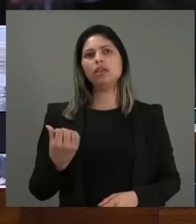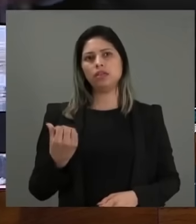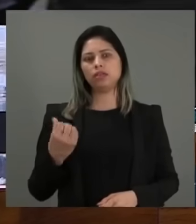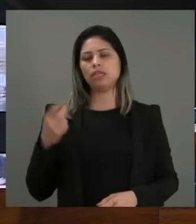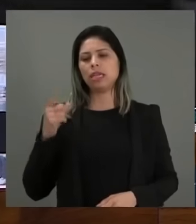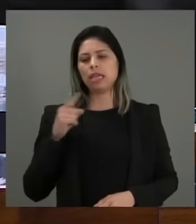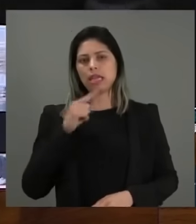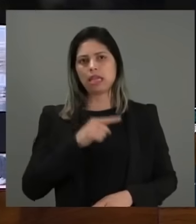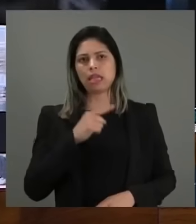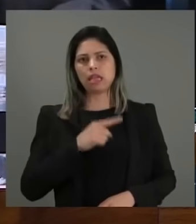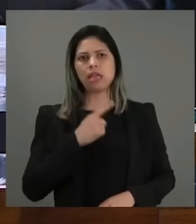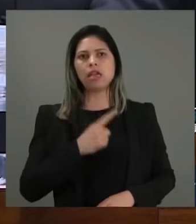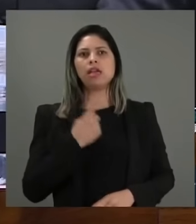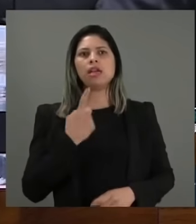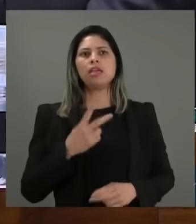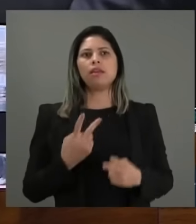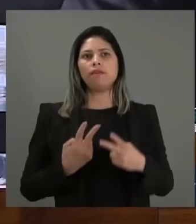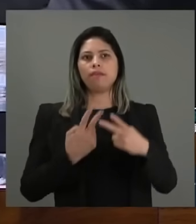após